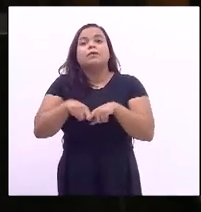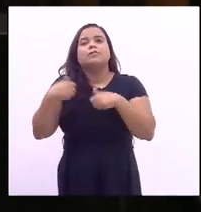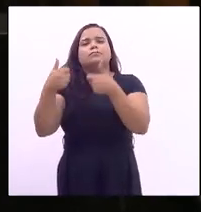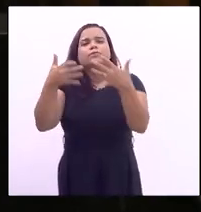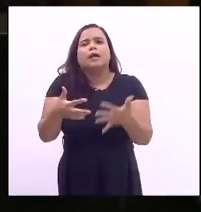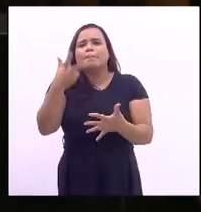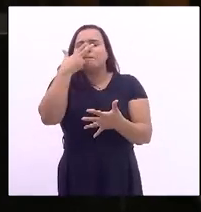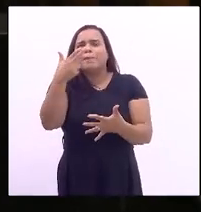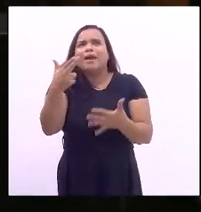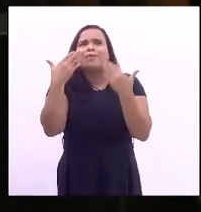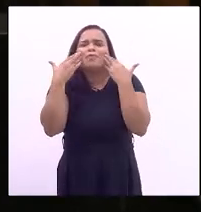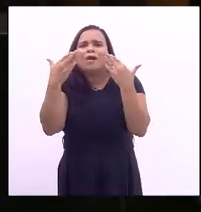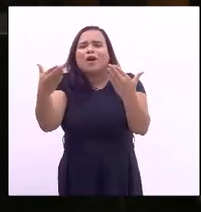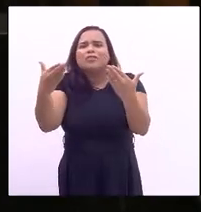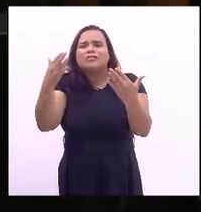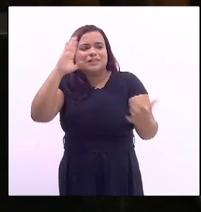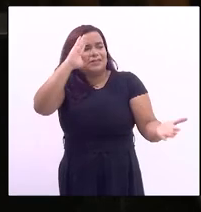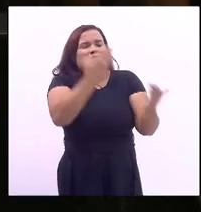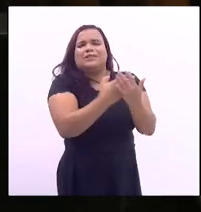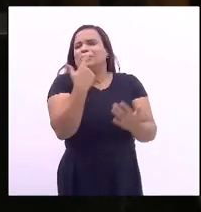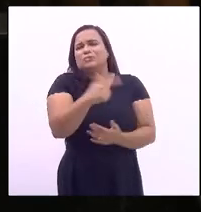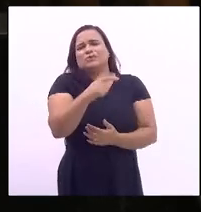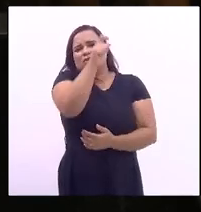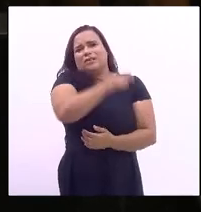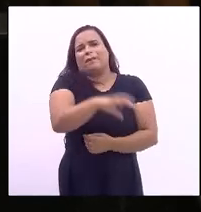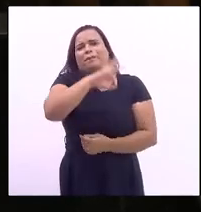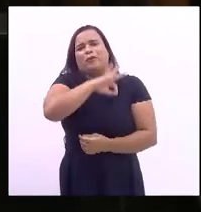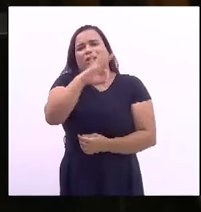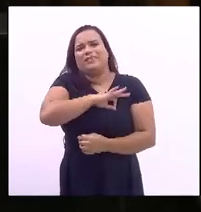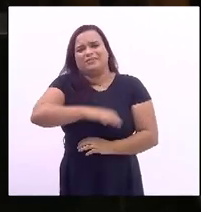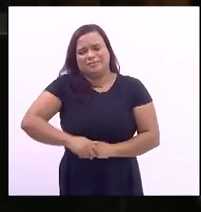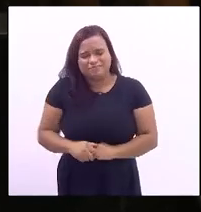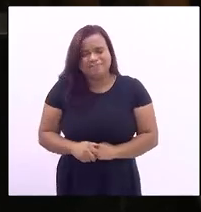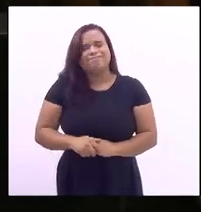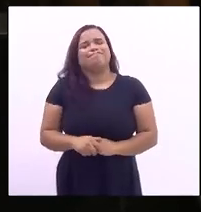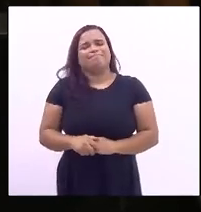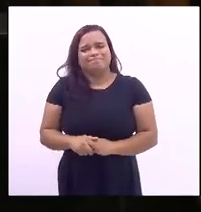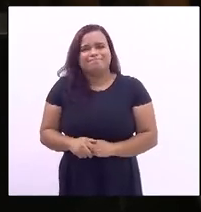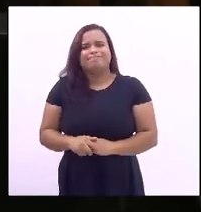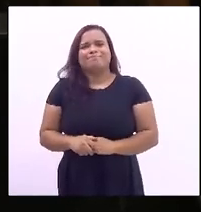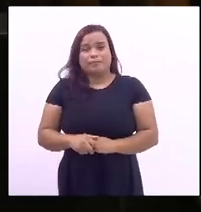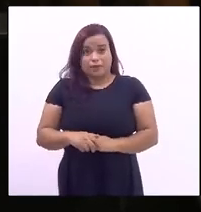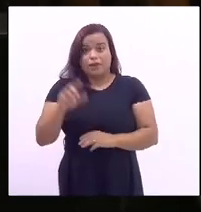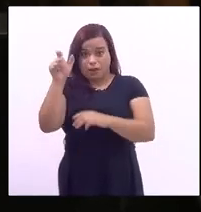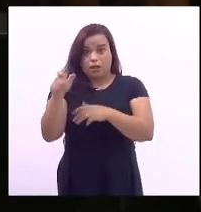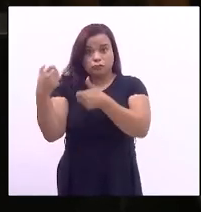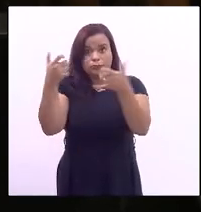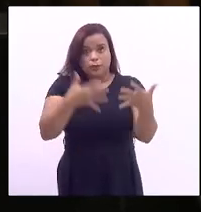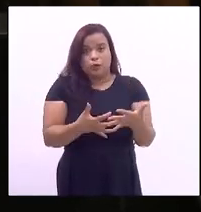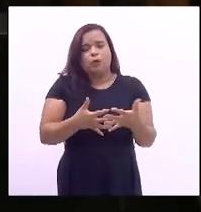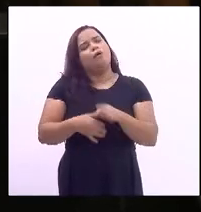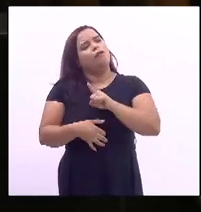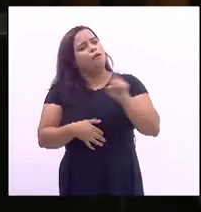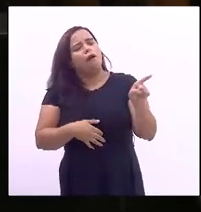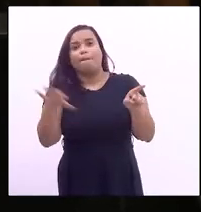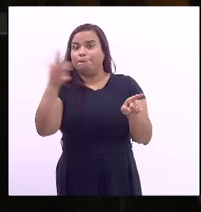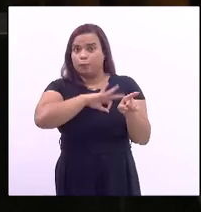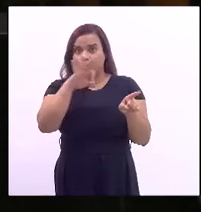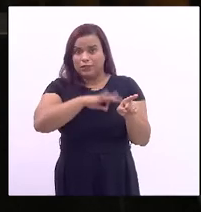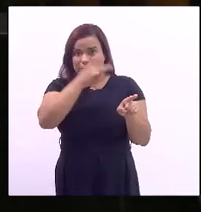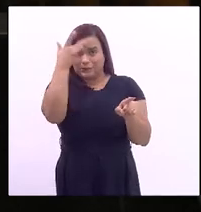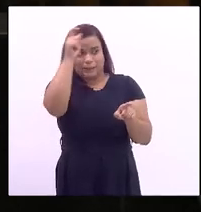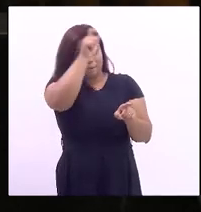desconfiança para o policial ele disse eu acredito que o policial